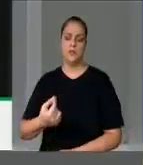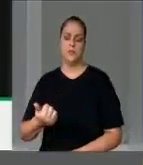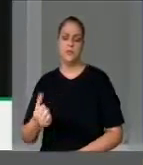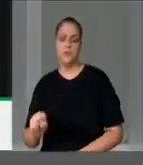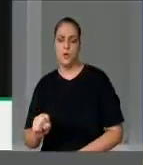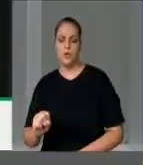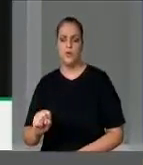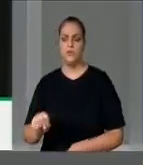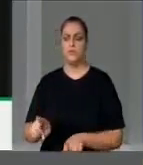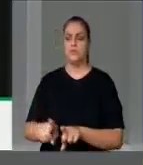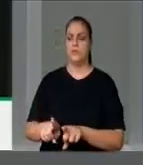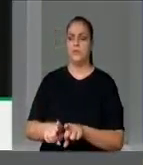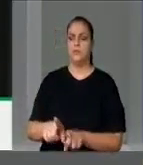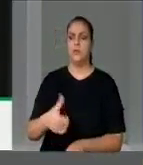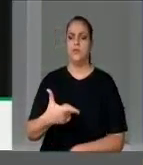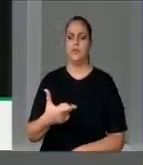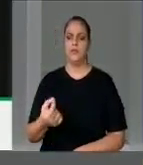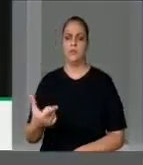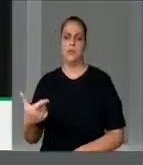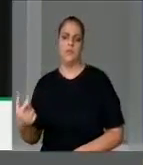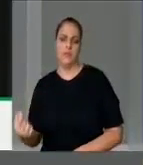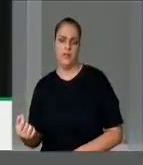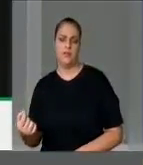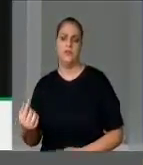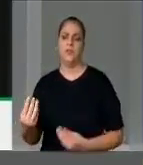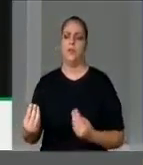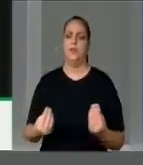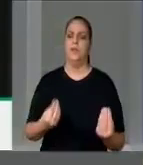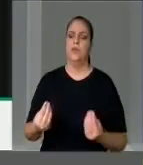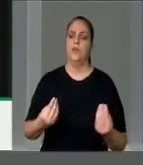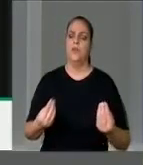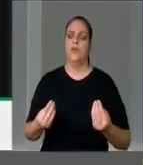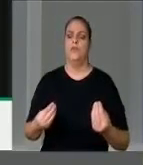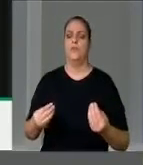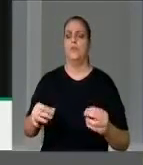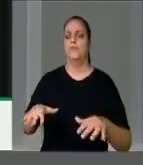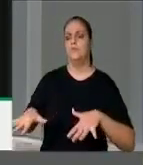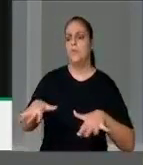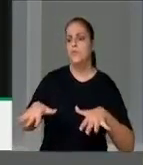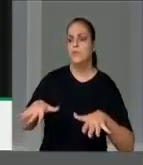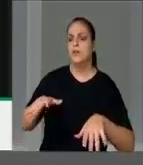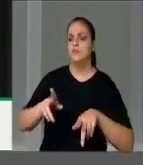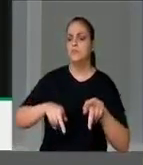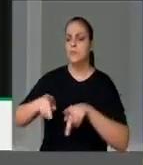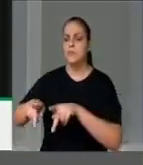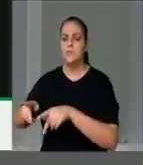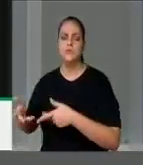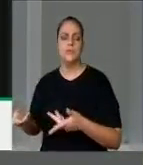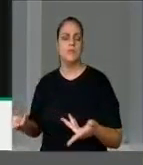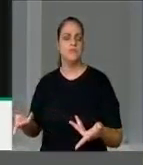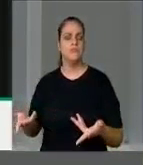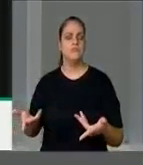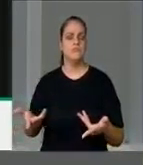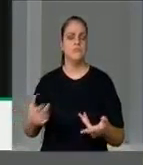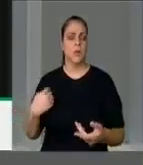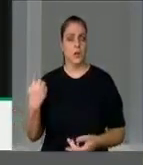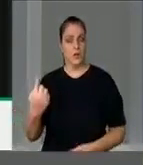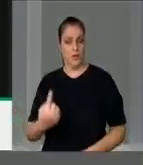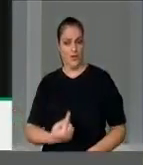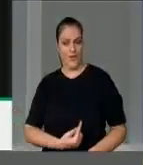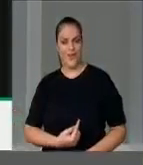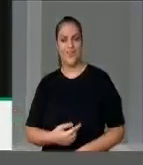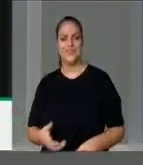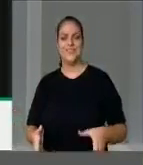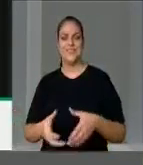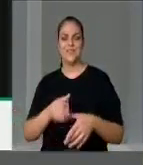com relação à política, aos movimentos sociais. Tenho certeza que o nosso partido,